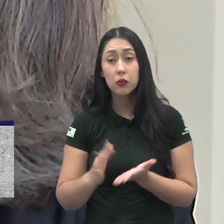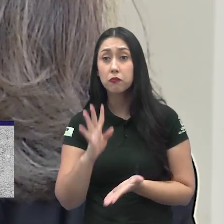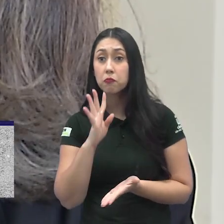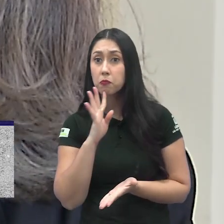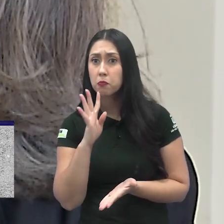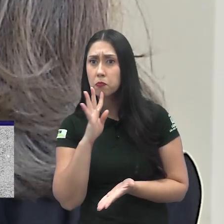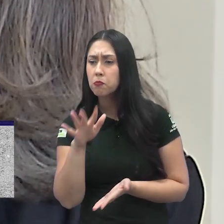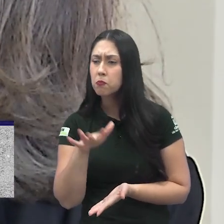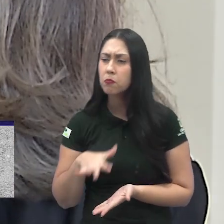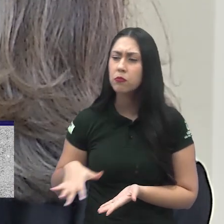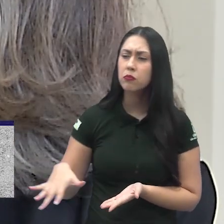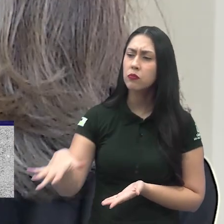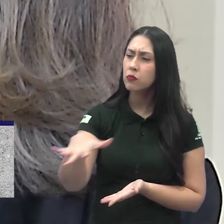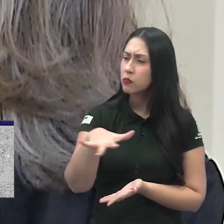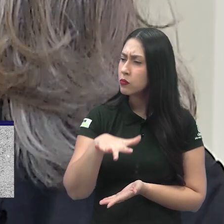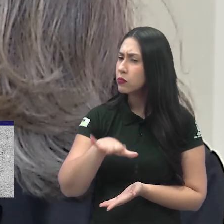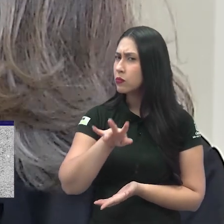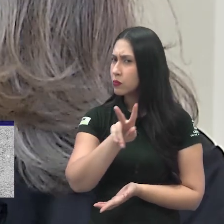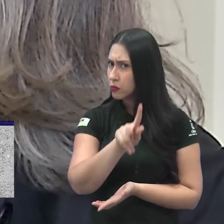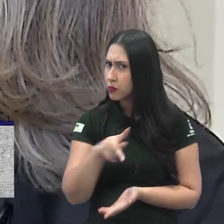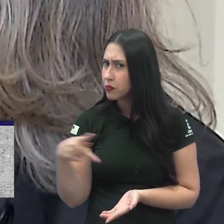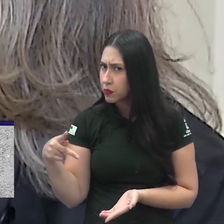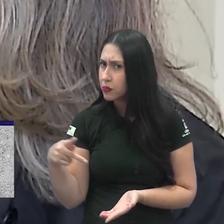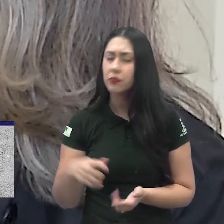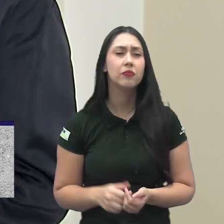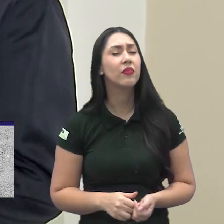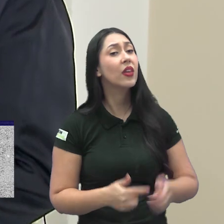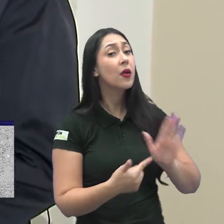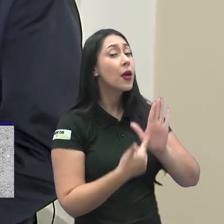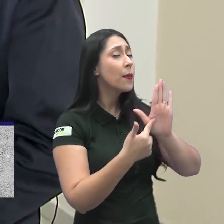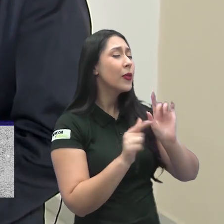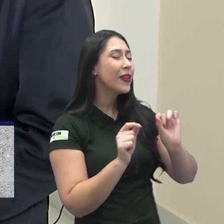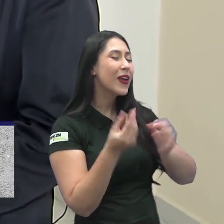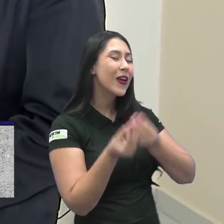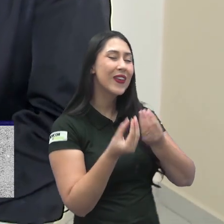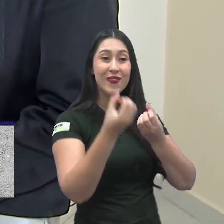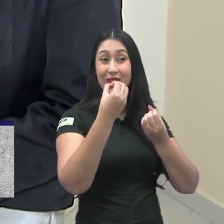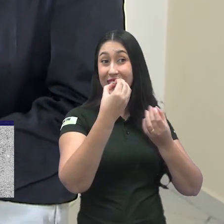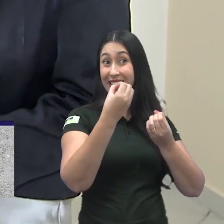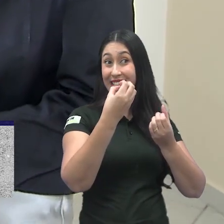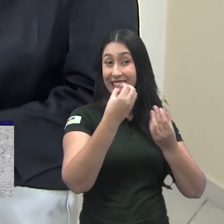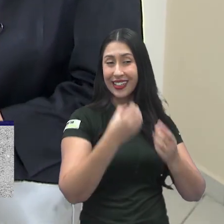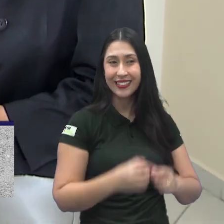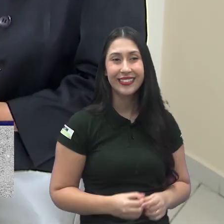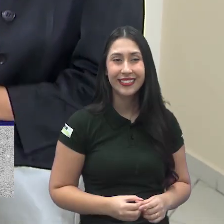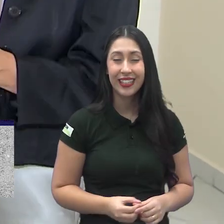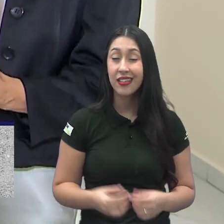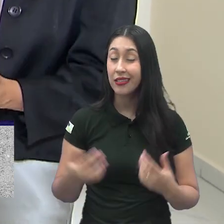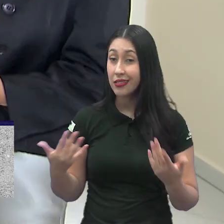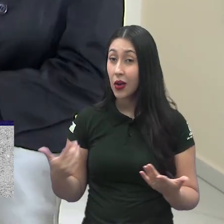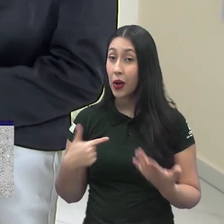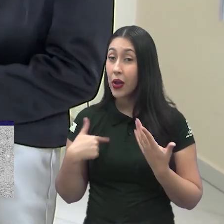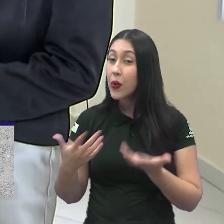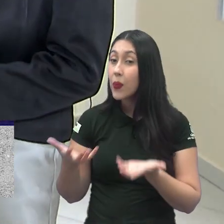conhecer o mercado aqui da região do Vale do Paraíba, né? O que você vai mostrar pra gente, me ensinar um pouquinho desse universo?